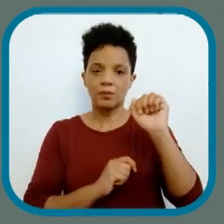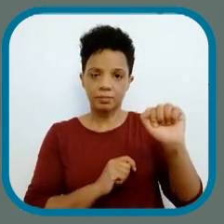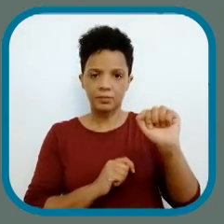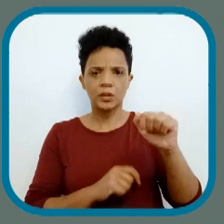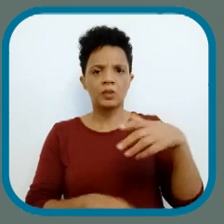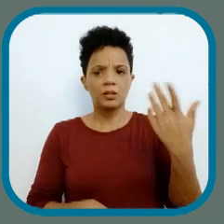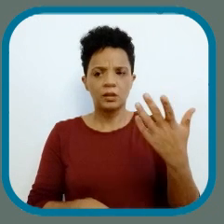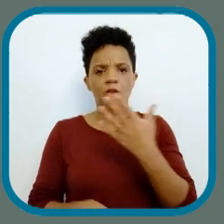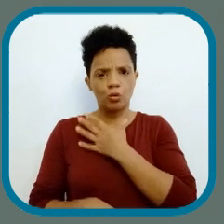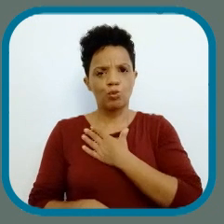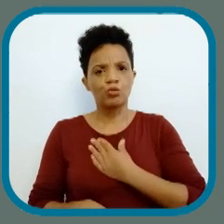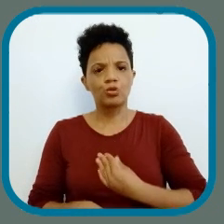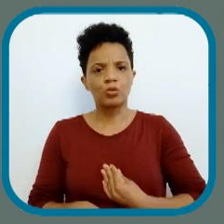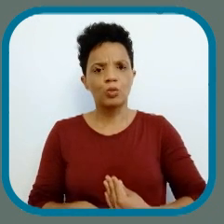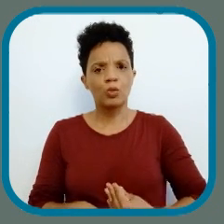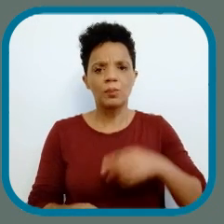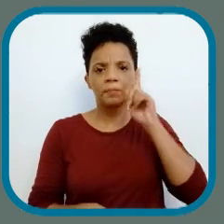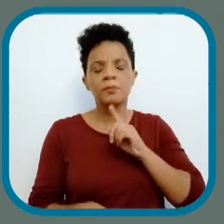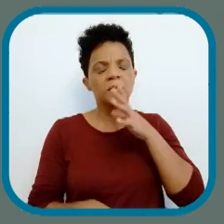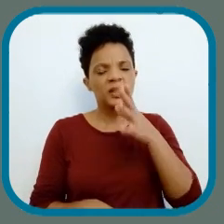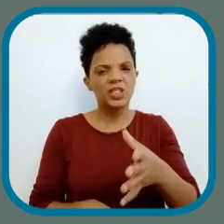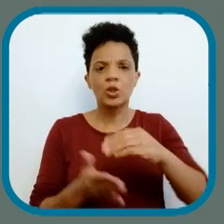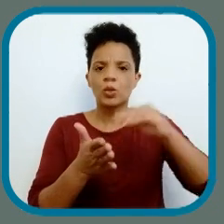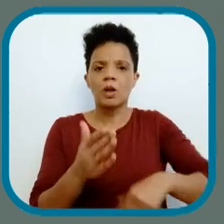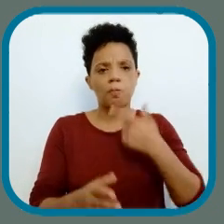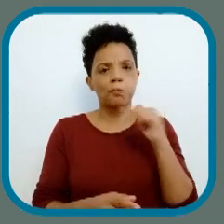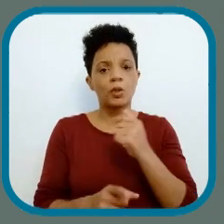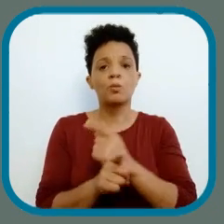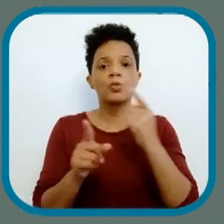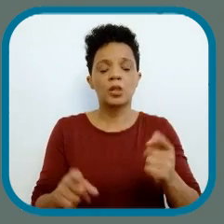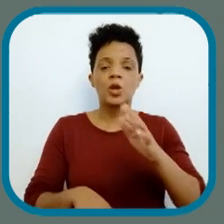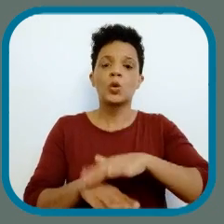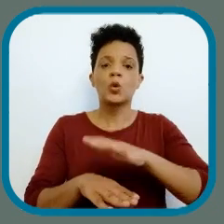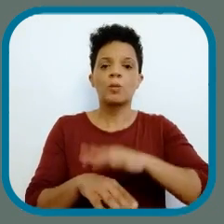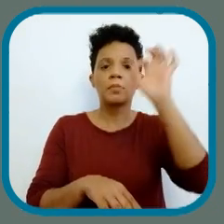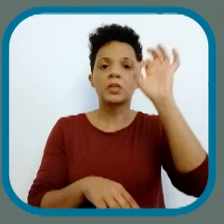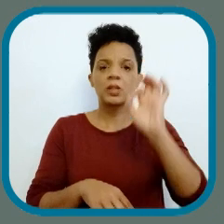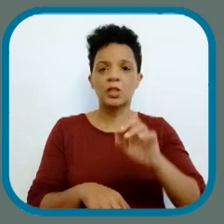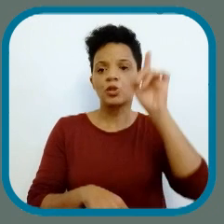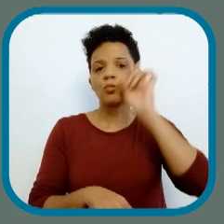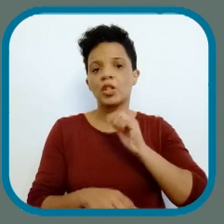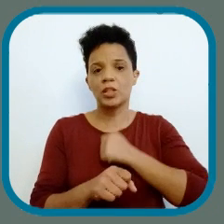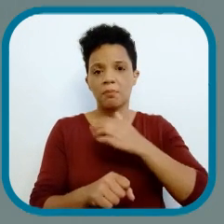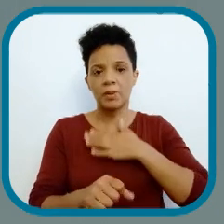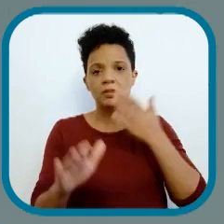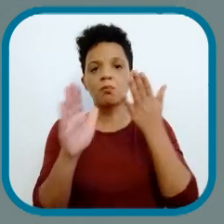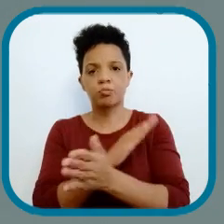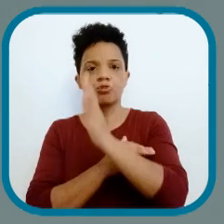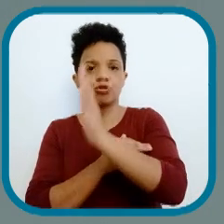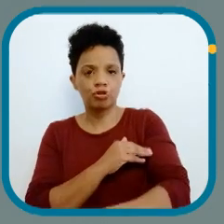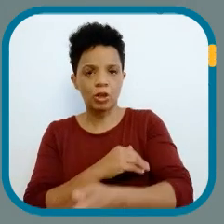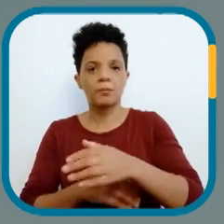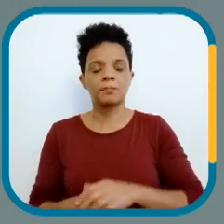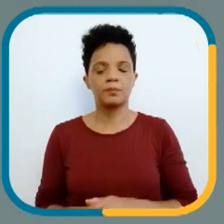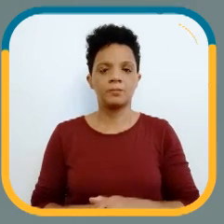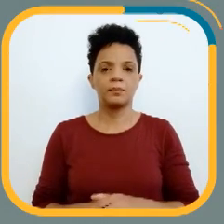A entrevistadora gostou muito de Luana, mas explica-lhe que não a poderá contratar porque já tem preenchido a percentagem de mulheres na